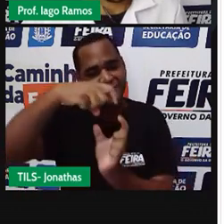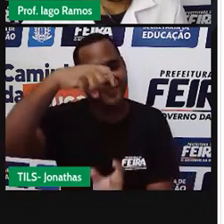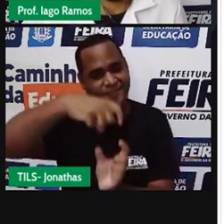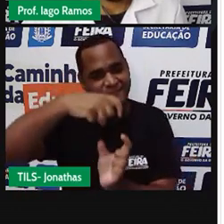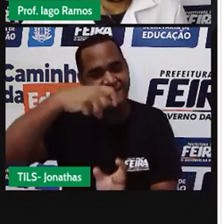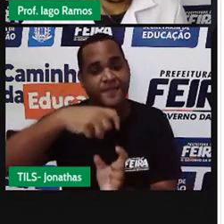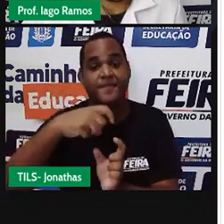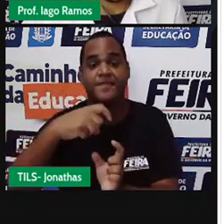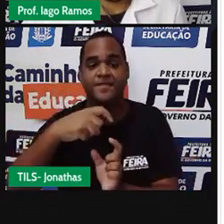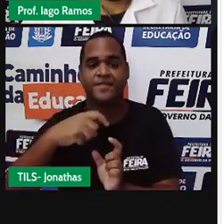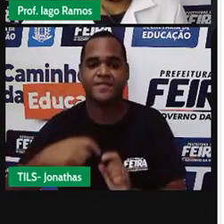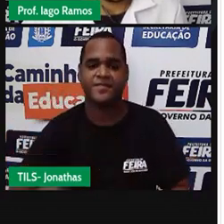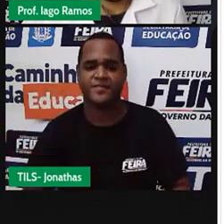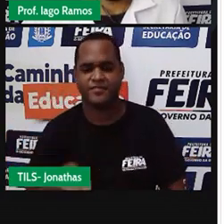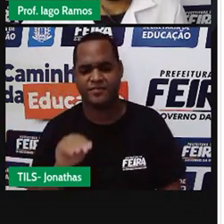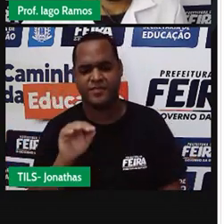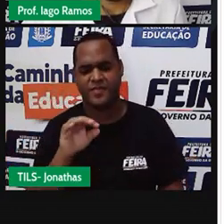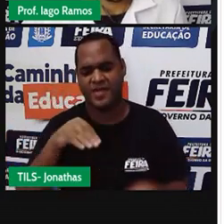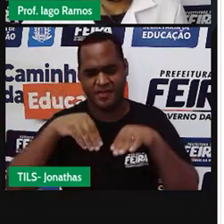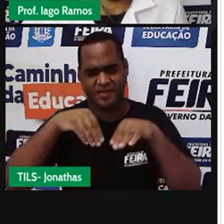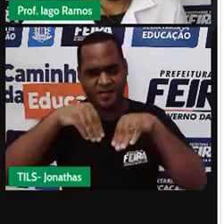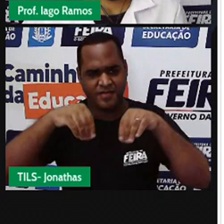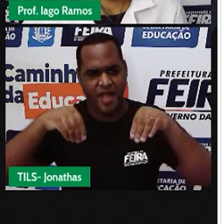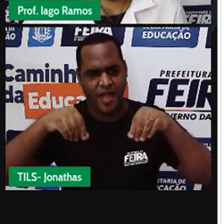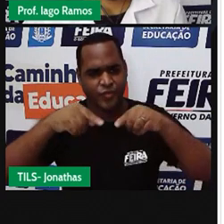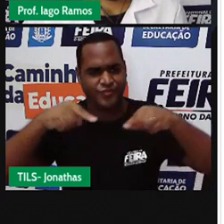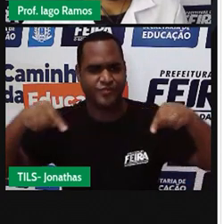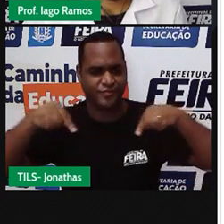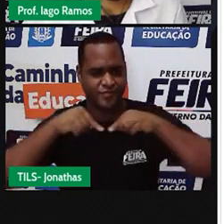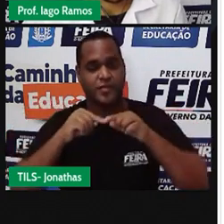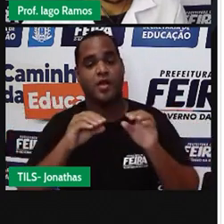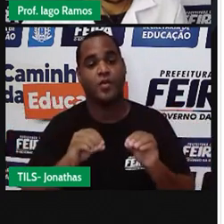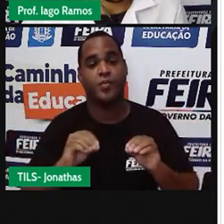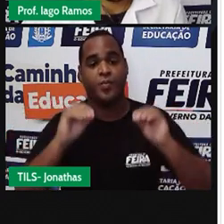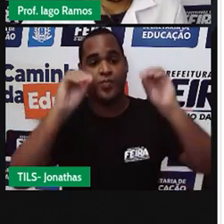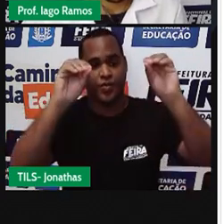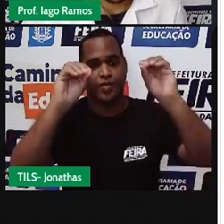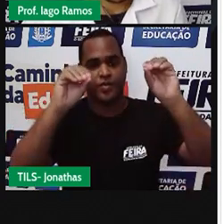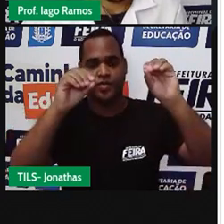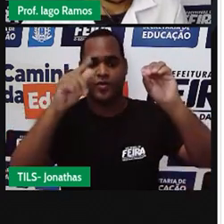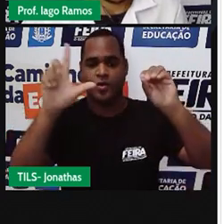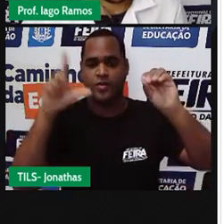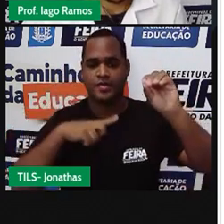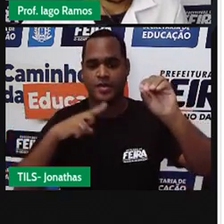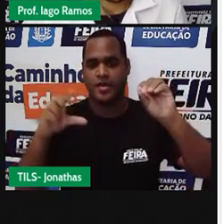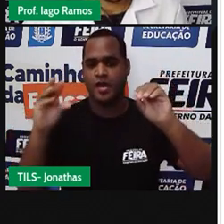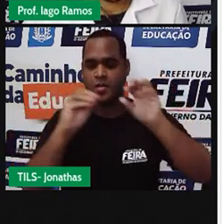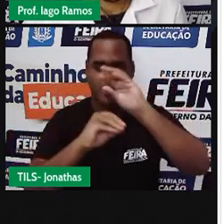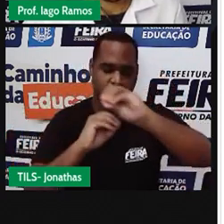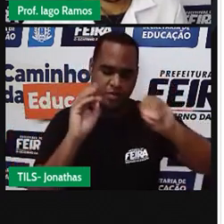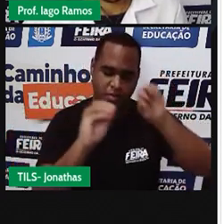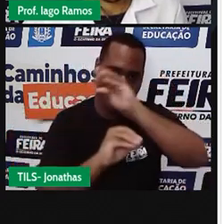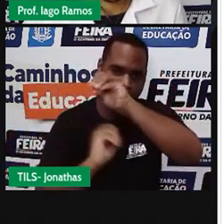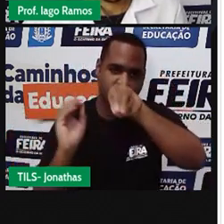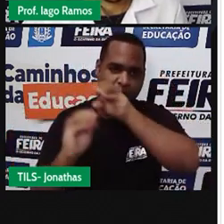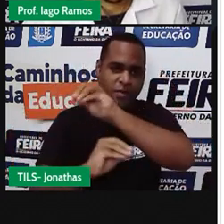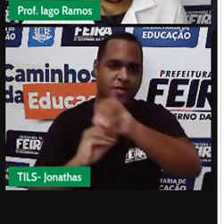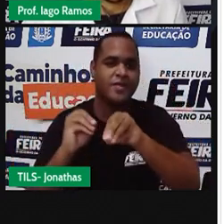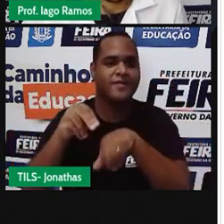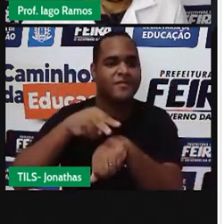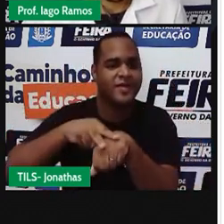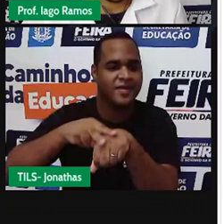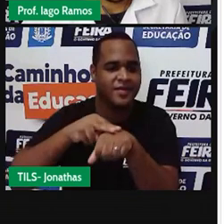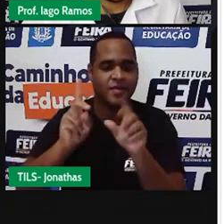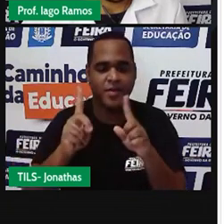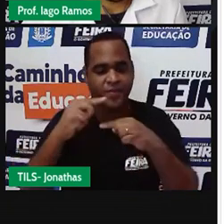a limpeza nunca vou tirar essa palavra terreno e vou colocar aqui para cima e eu vou colocar as plaquinhas ó